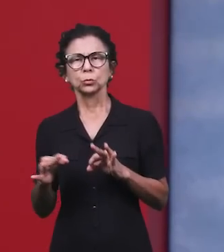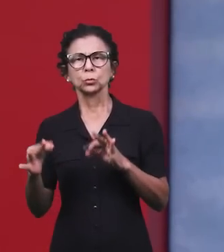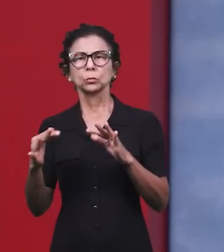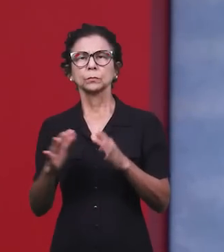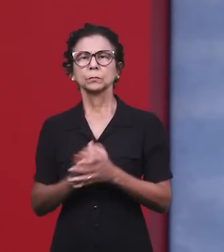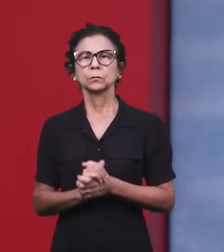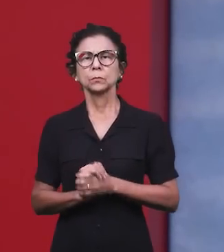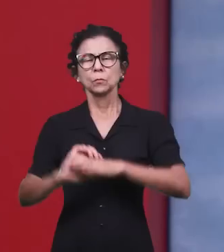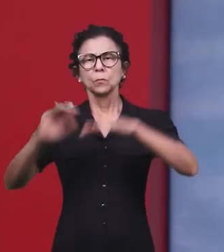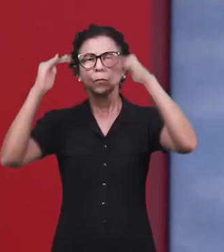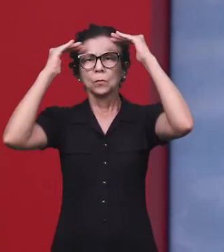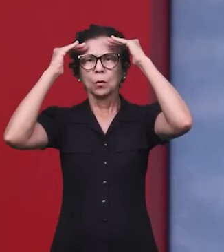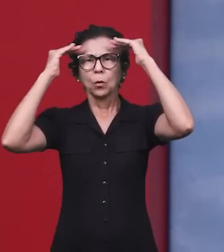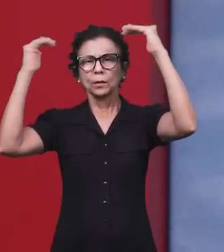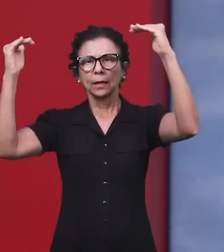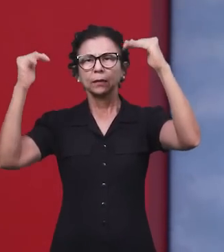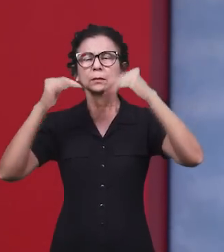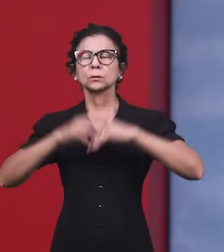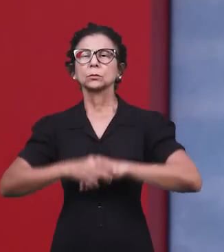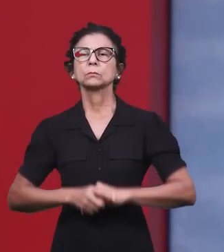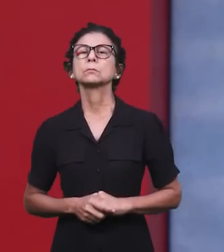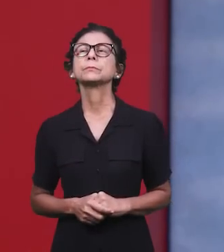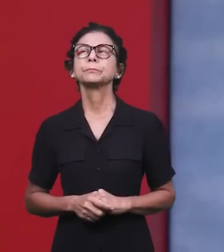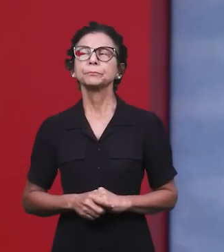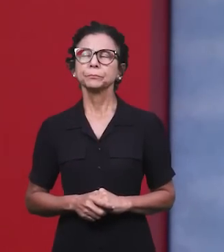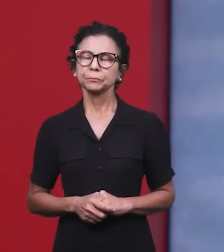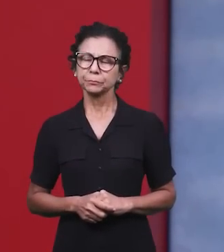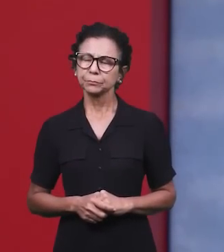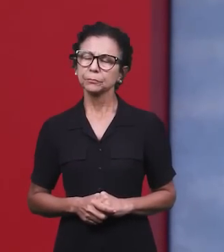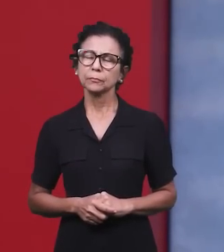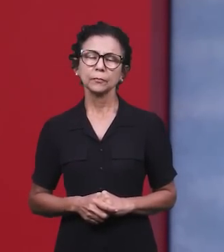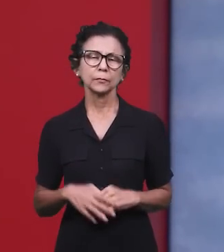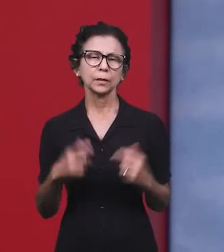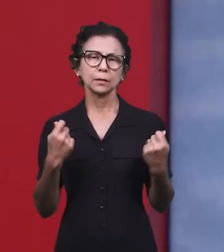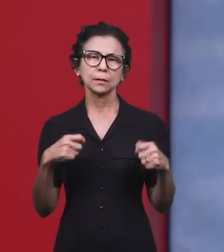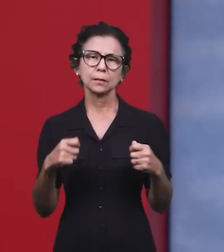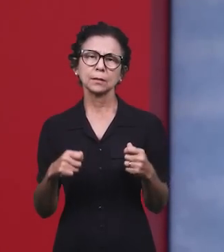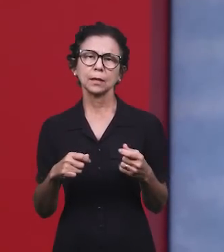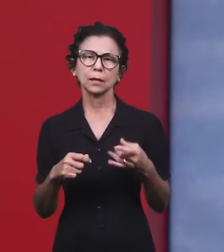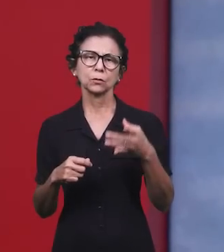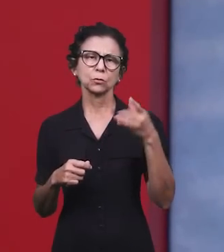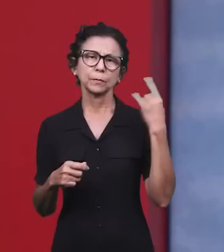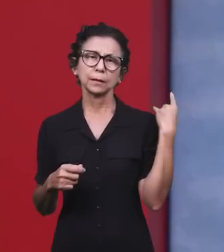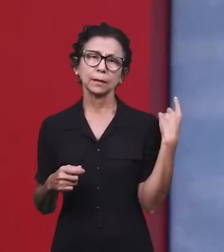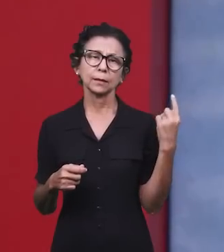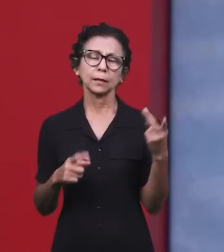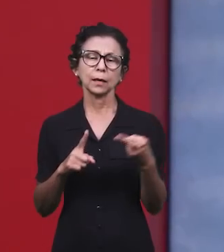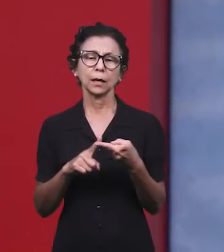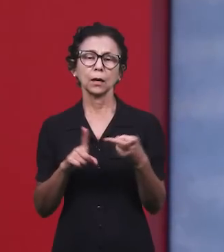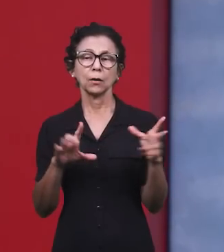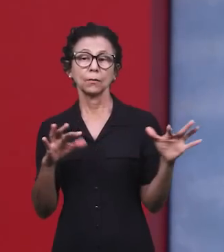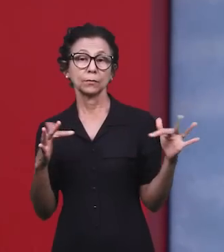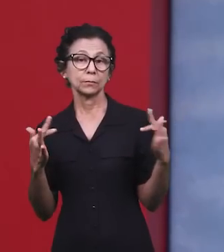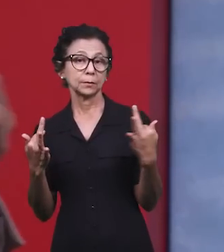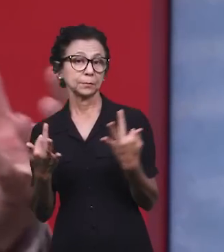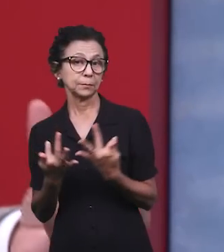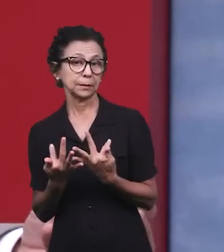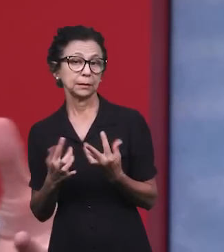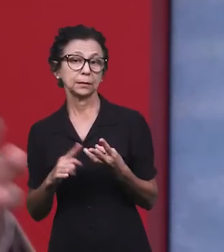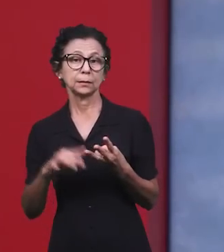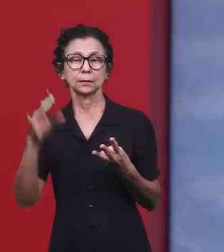jejuar. Que são as necessidades do dia a dia. Material, familiar,